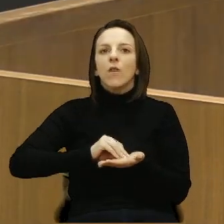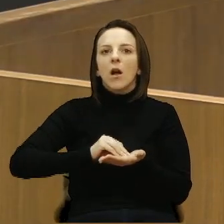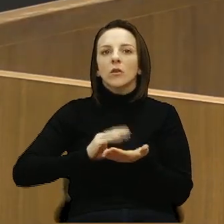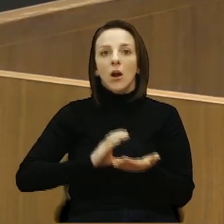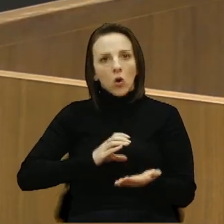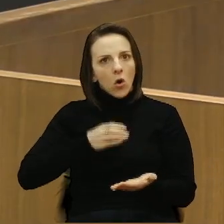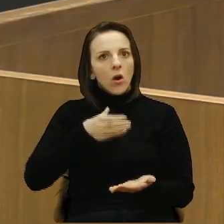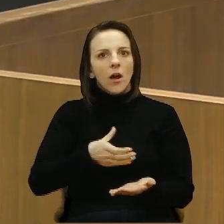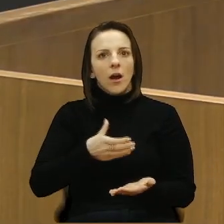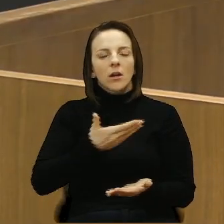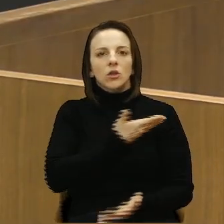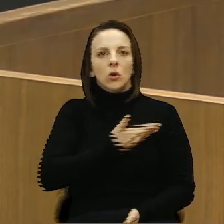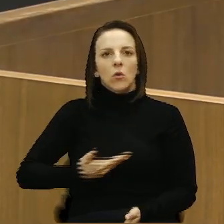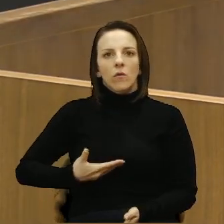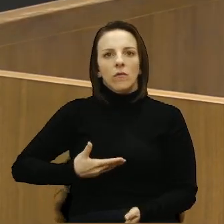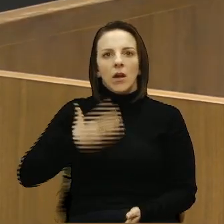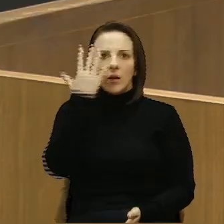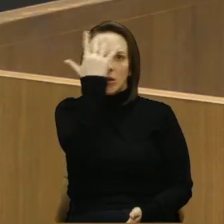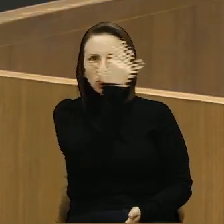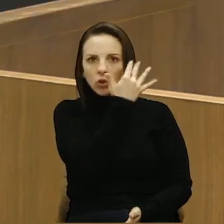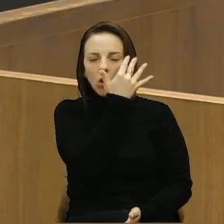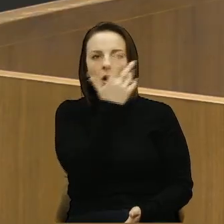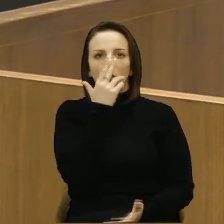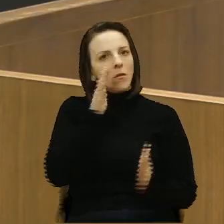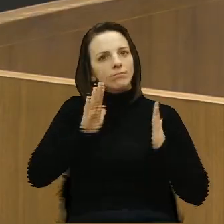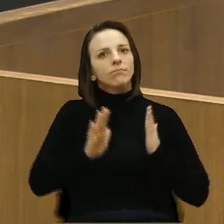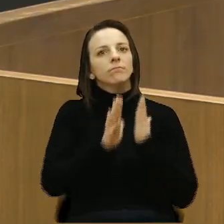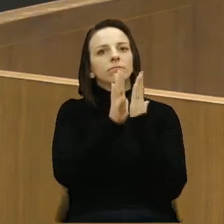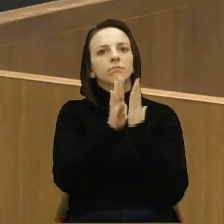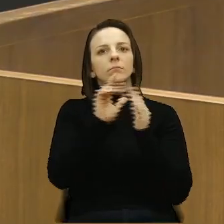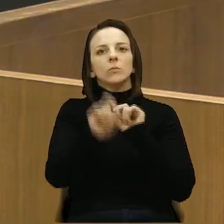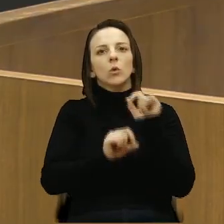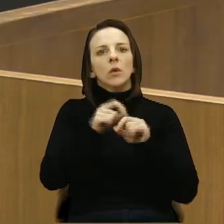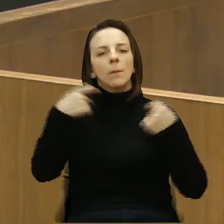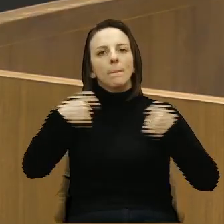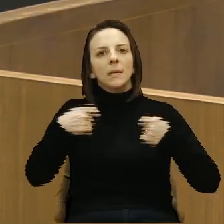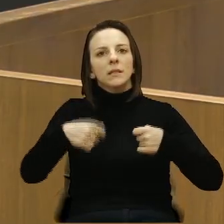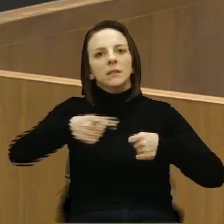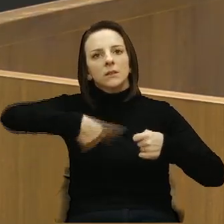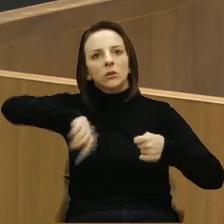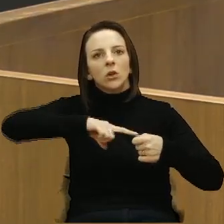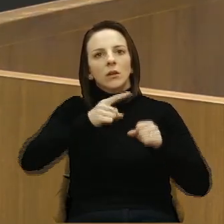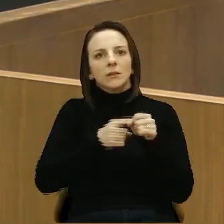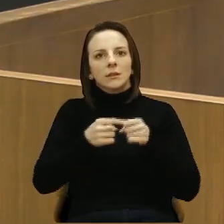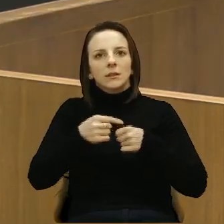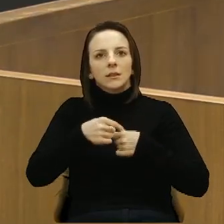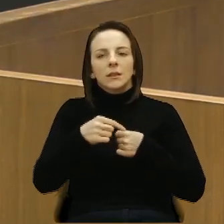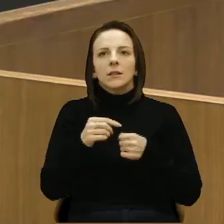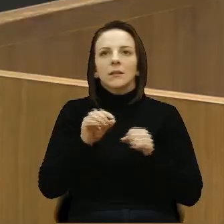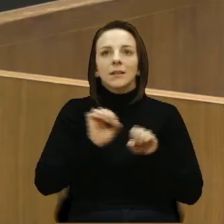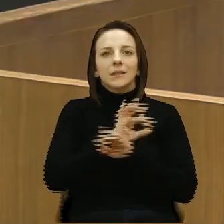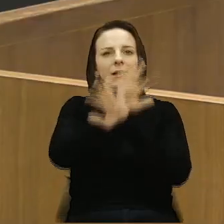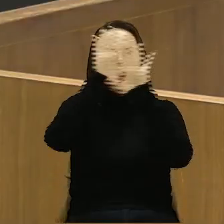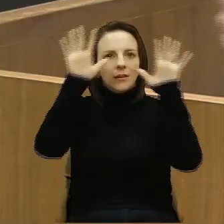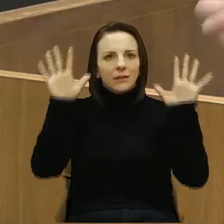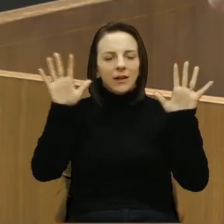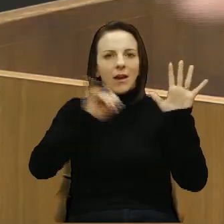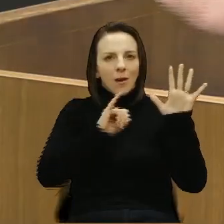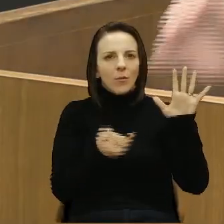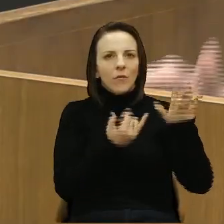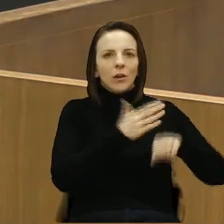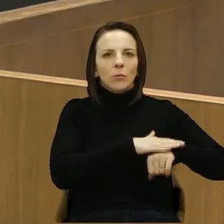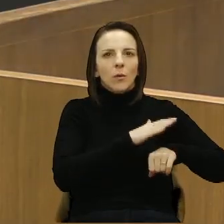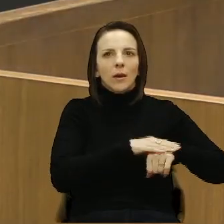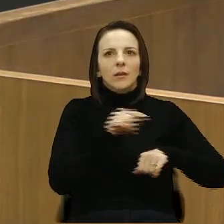é necessário para a nossa cidade. E também aproveito para falar para a imprensa, esclarecer para os veículos de comunicação que falaram